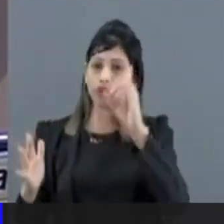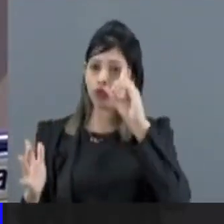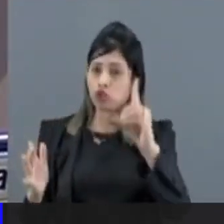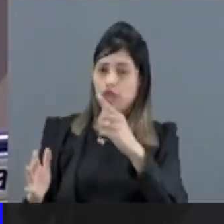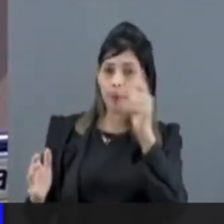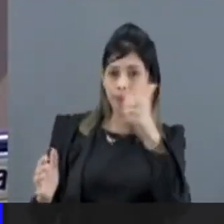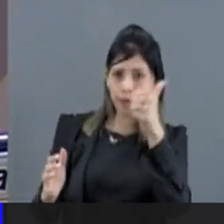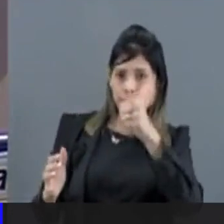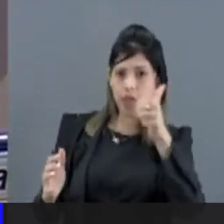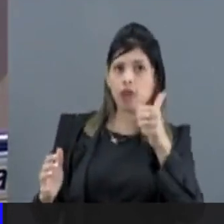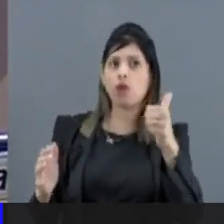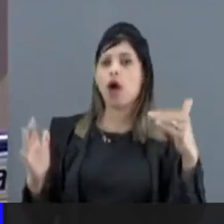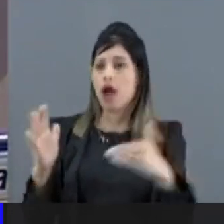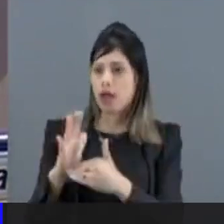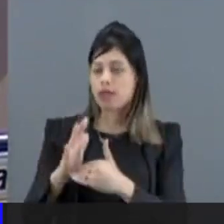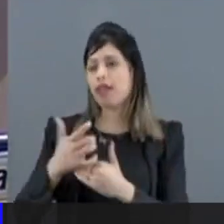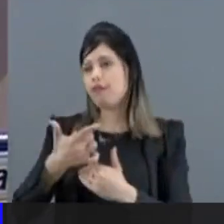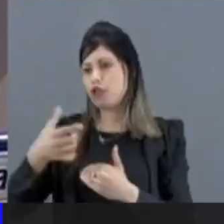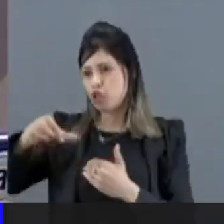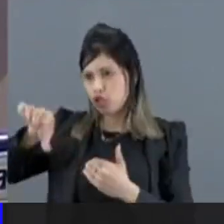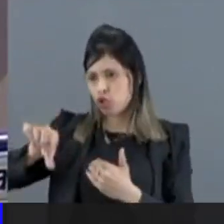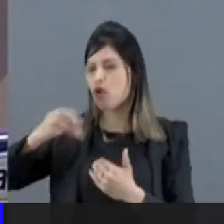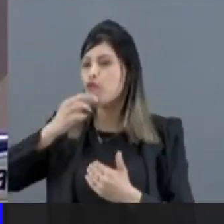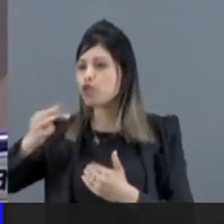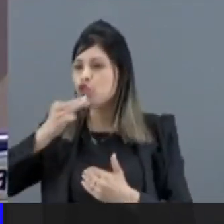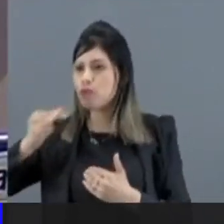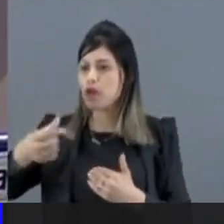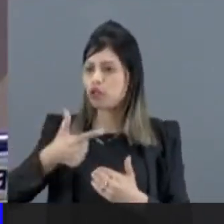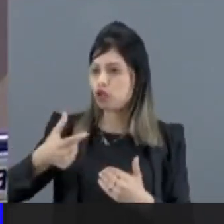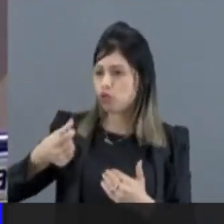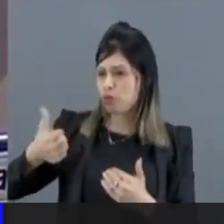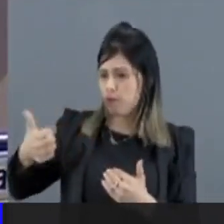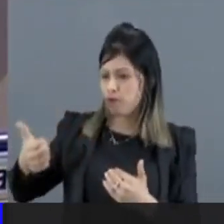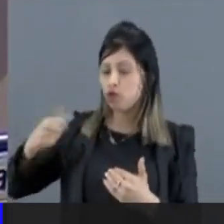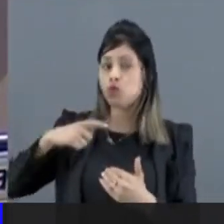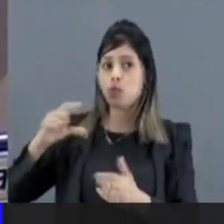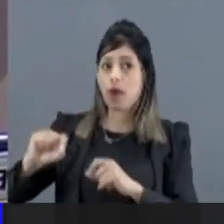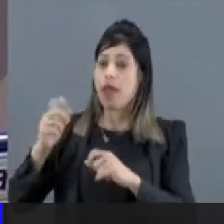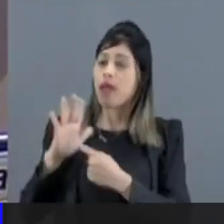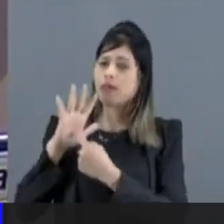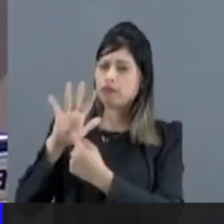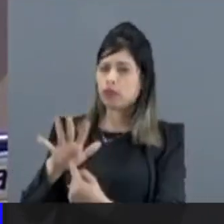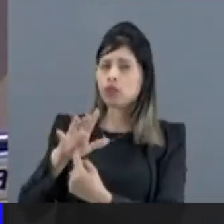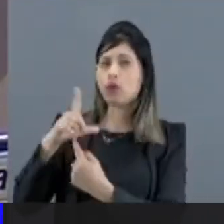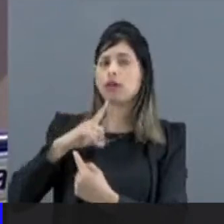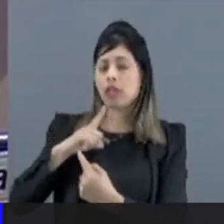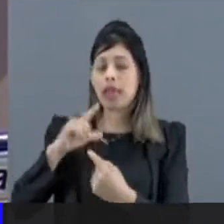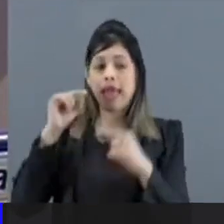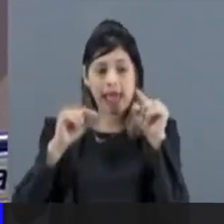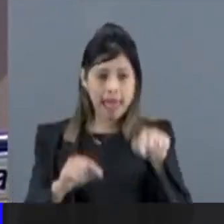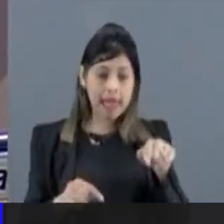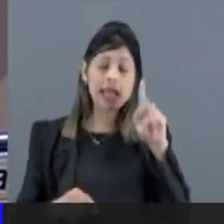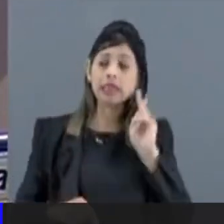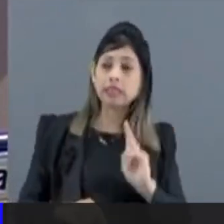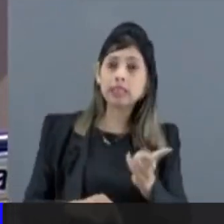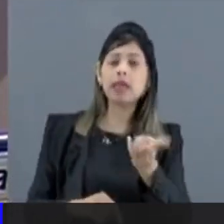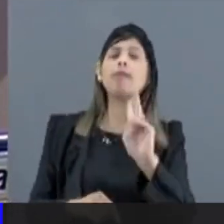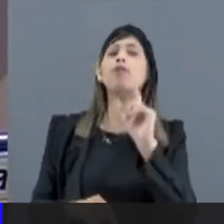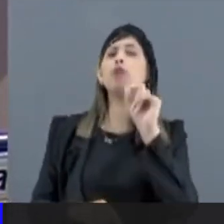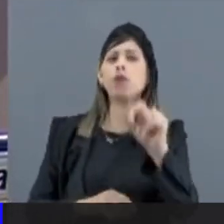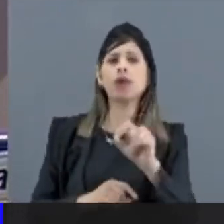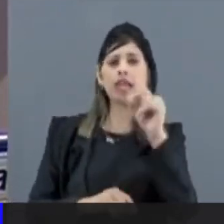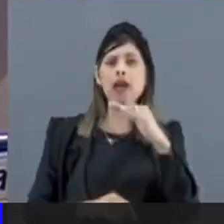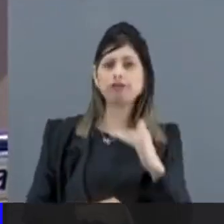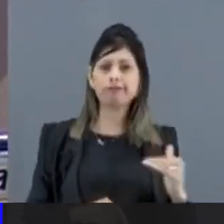janeiro de 2019 e 29 de março de 2021 observa-se portanto que Anderson Torres era uma das